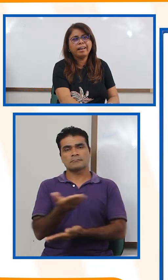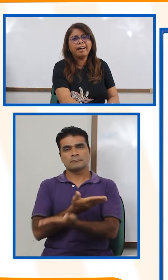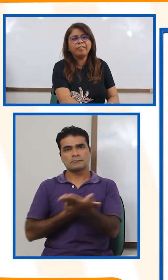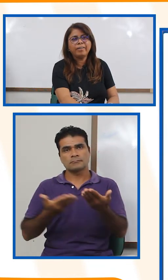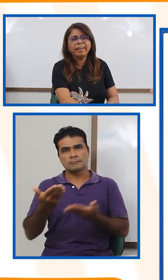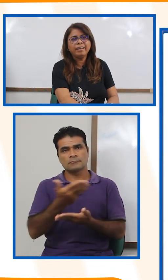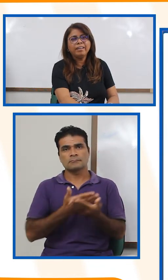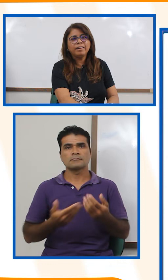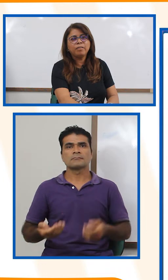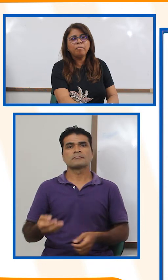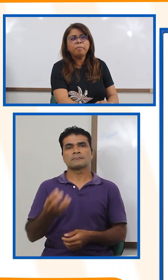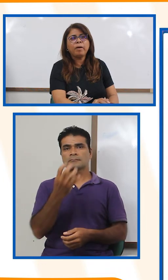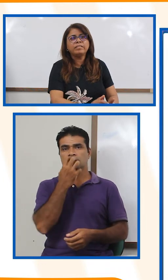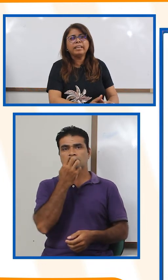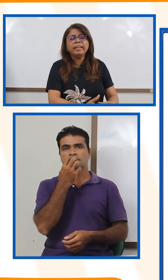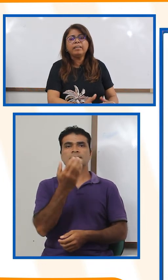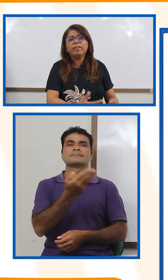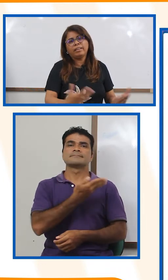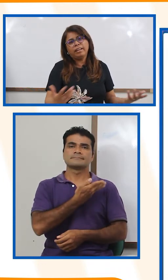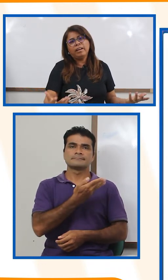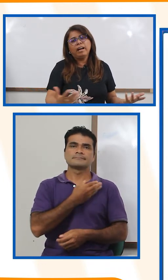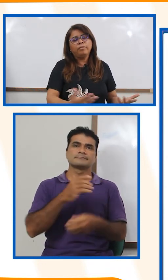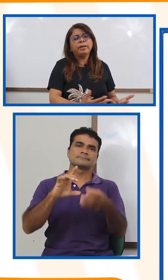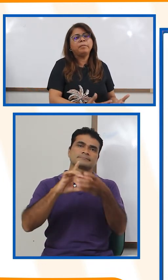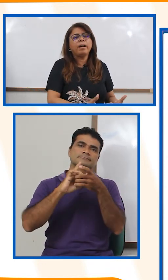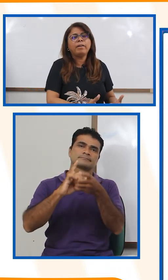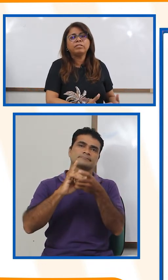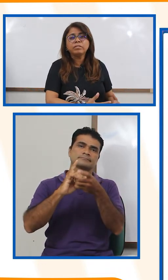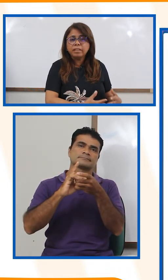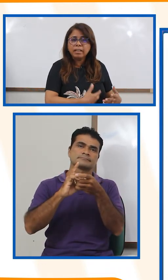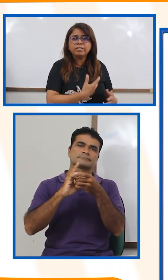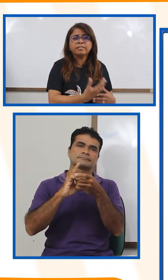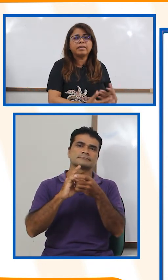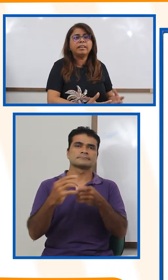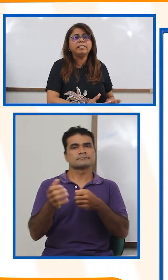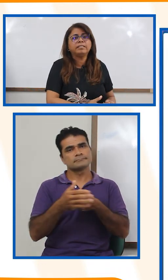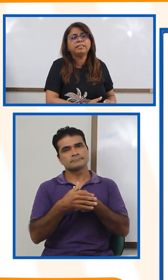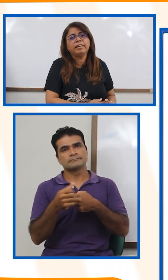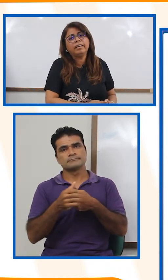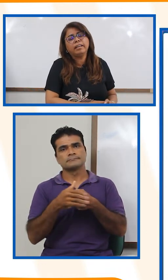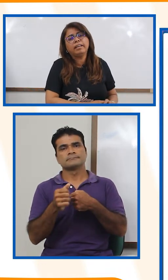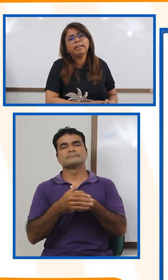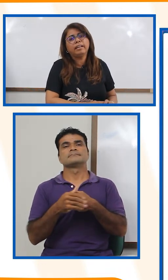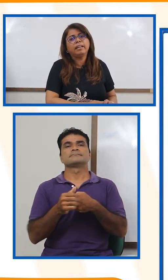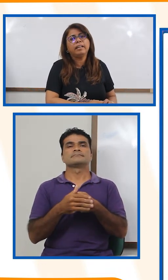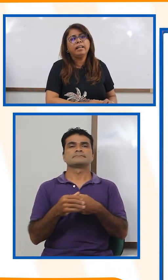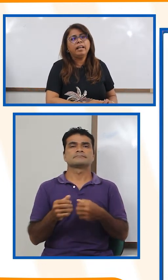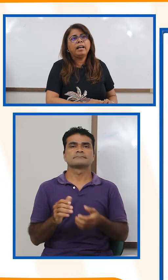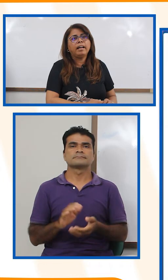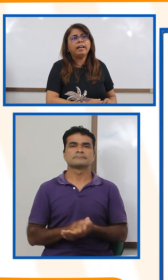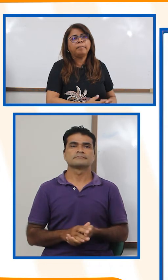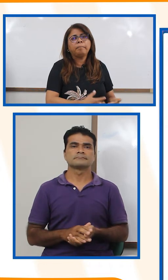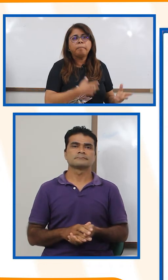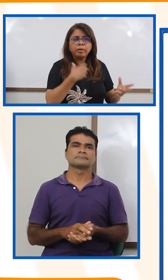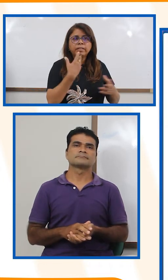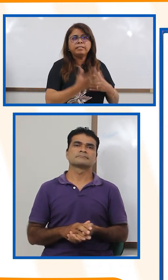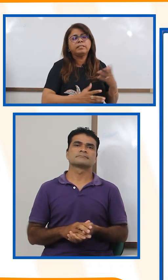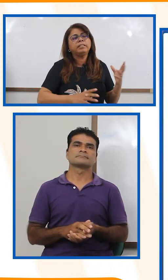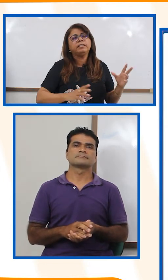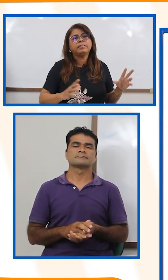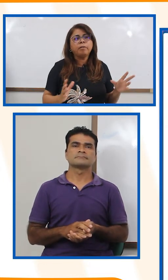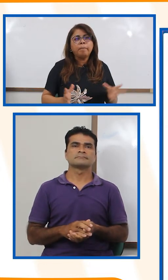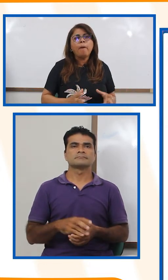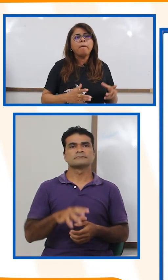só que legal, não é? Como pode aí, ó, o animal ajudando as crianças, né, a